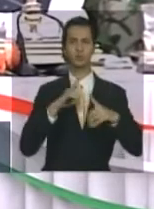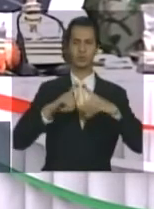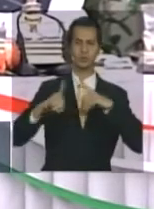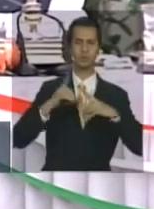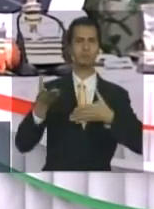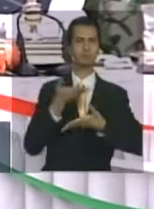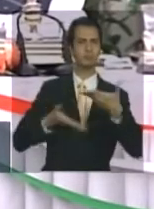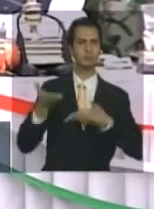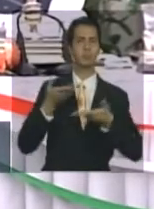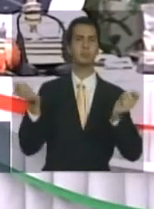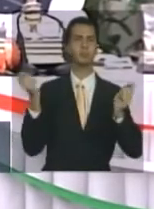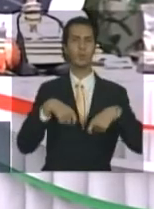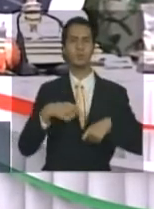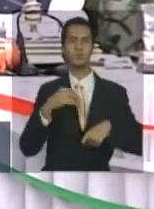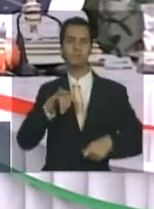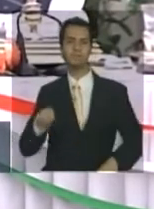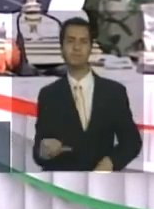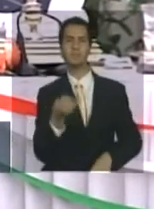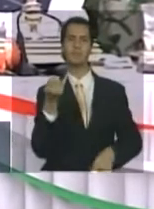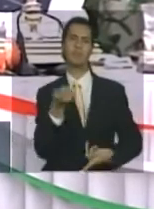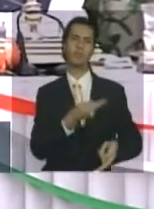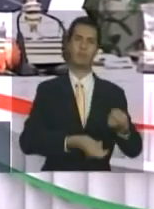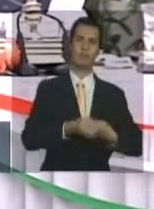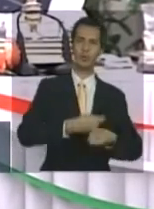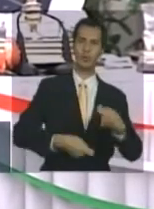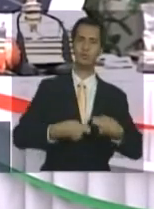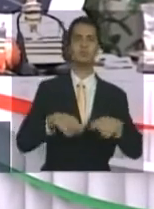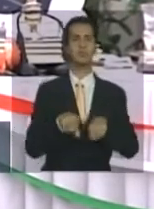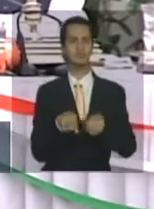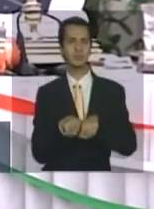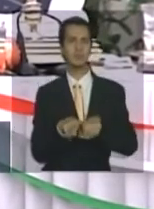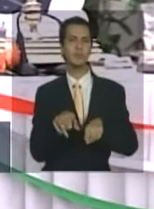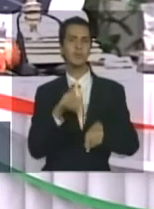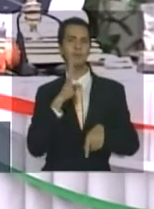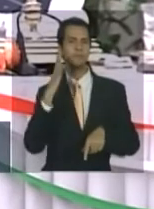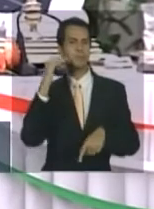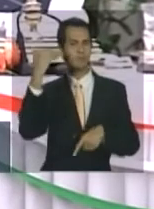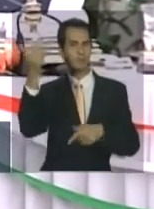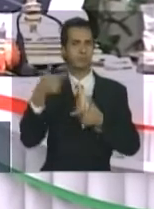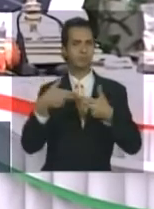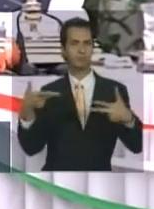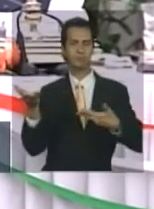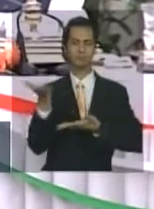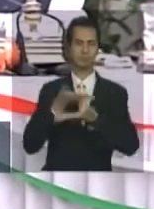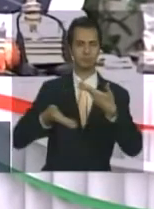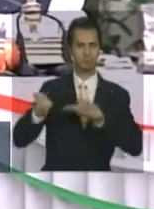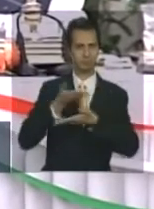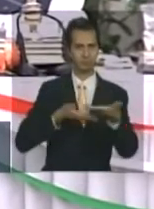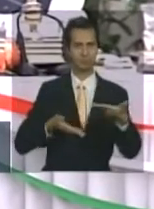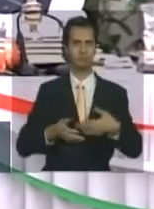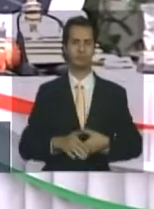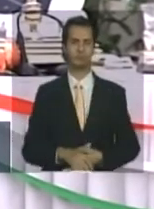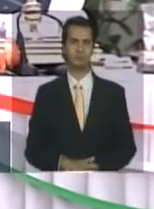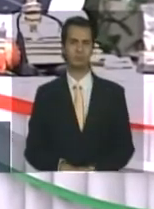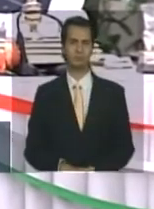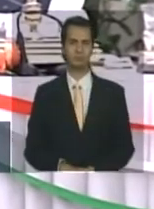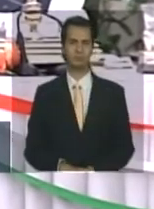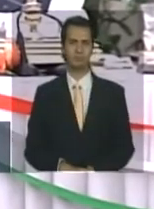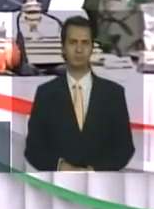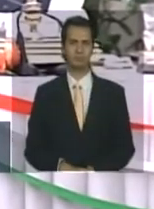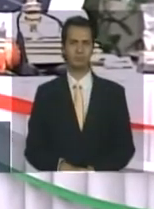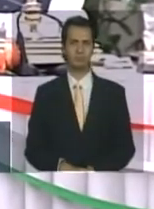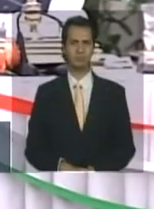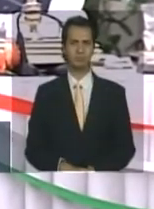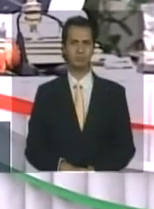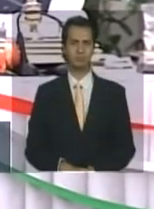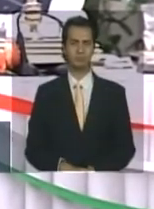conhecimento mútuo. We plan to make it a more regular, frequent and deeper forum in such a way as to help us identify business opportunities and